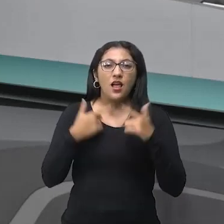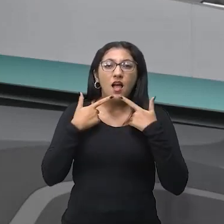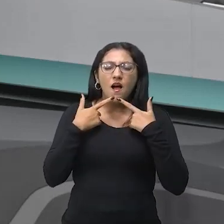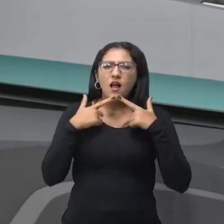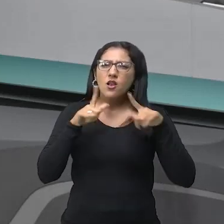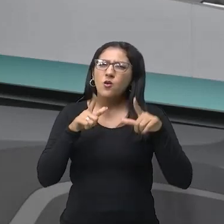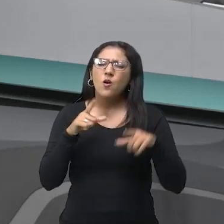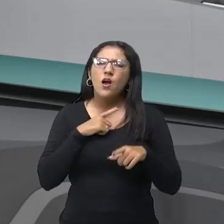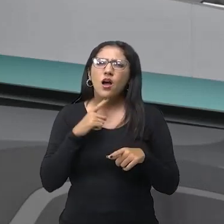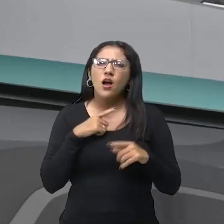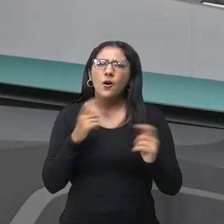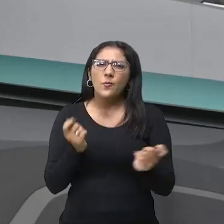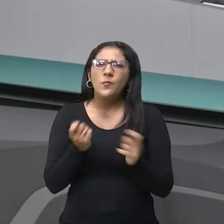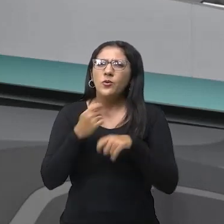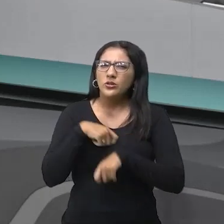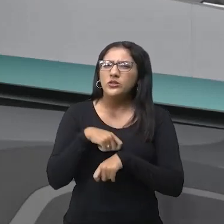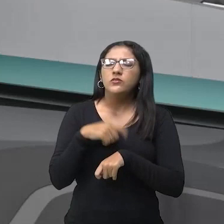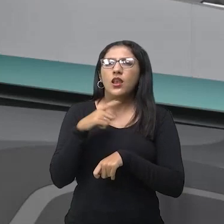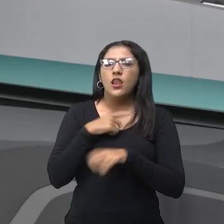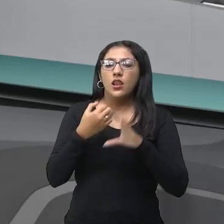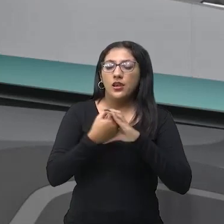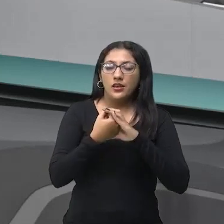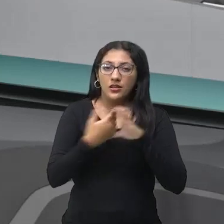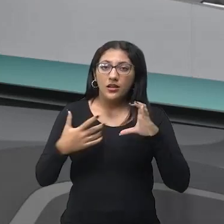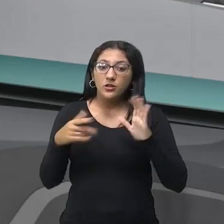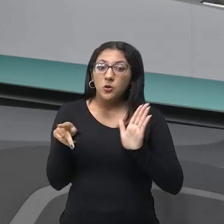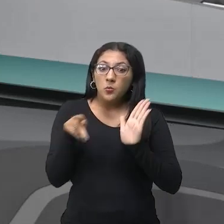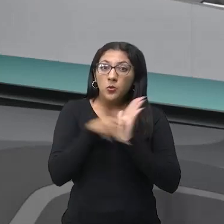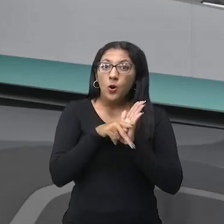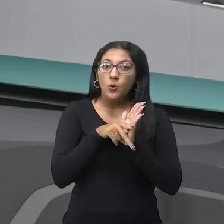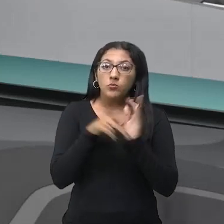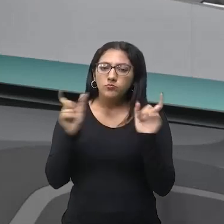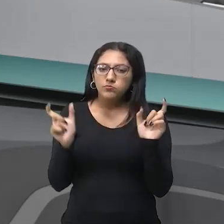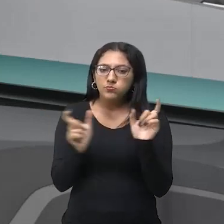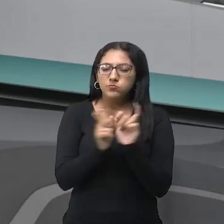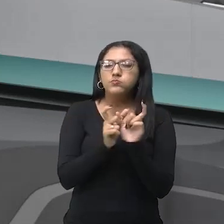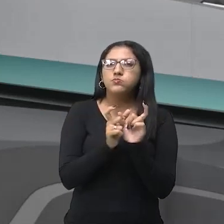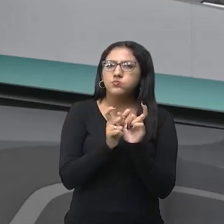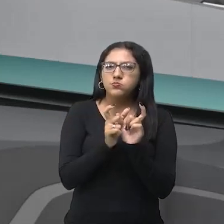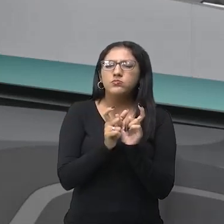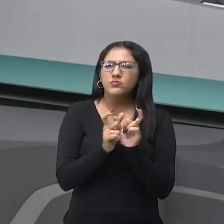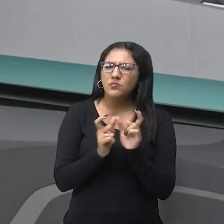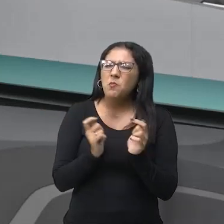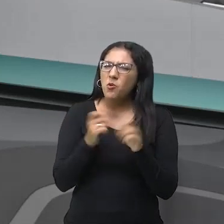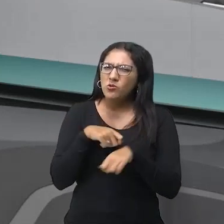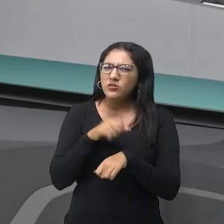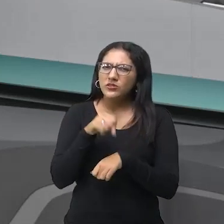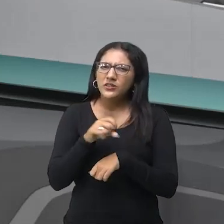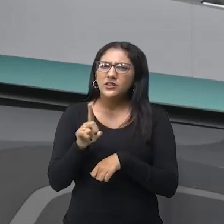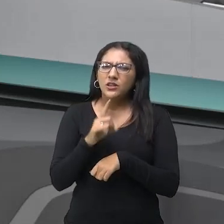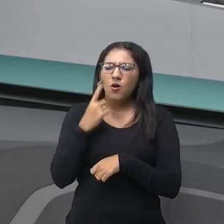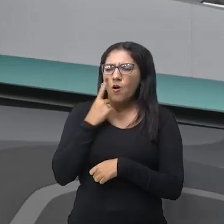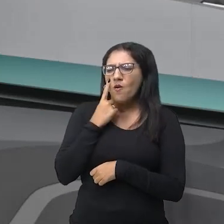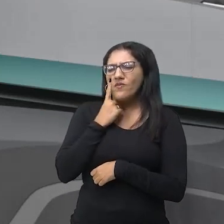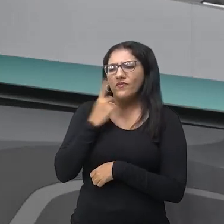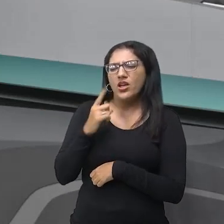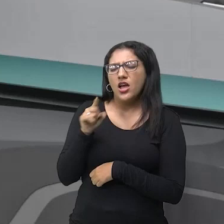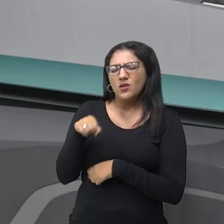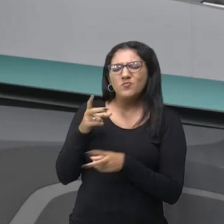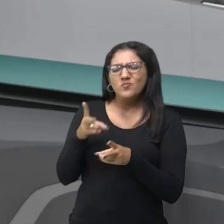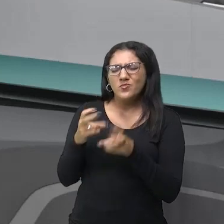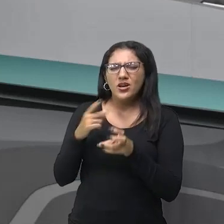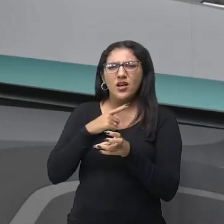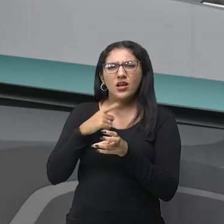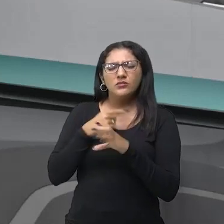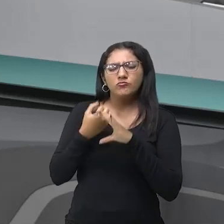linguagem conseguimos atribuir características de um ser ao outro? Será que isso é possível? Olhar para um ser e nele